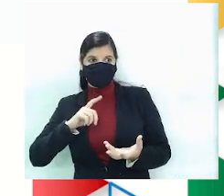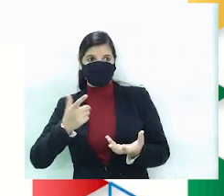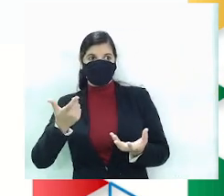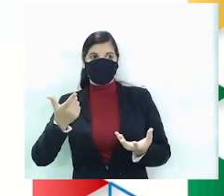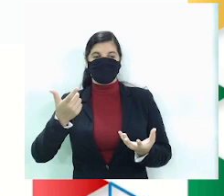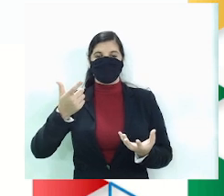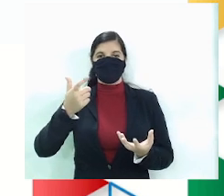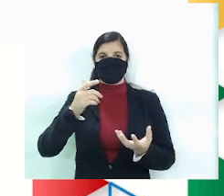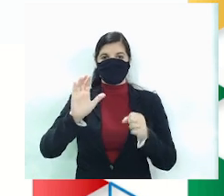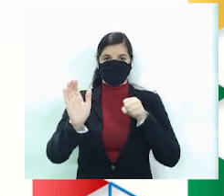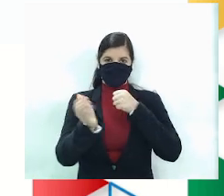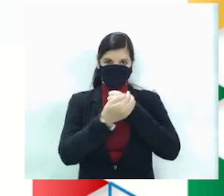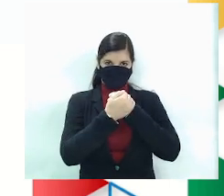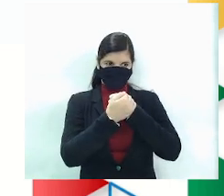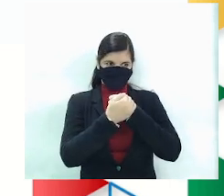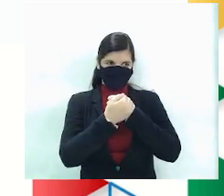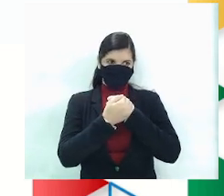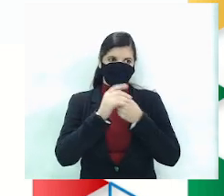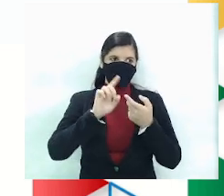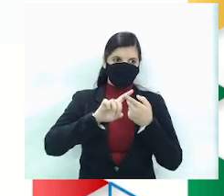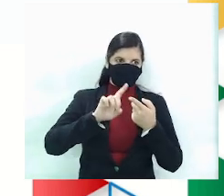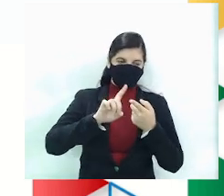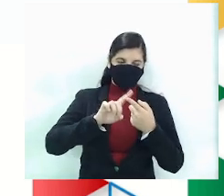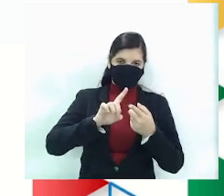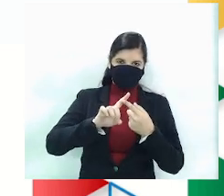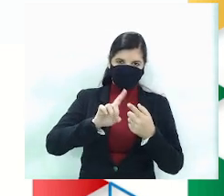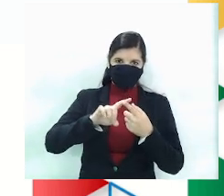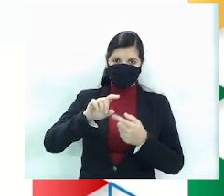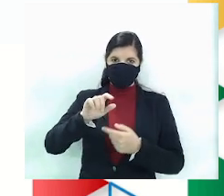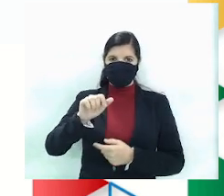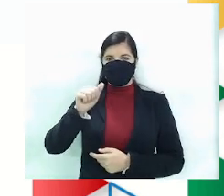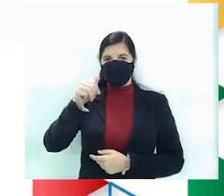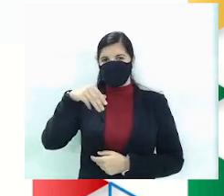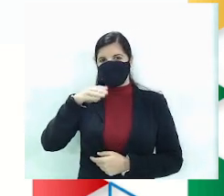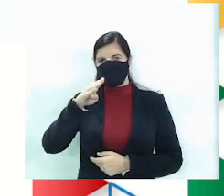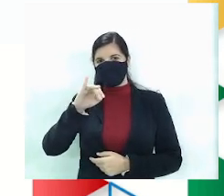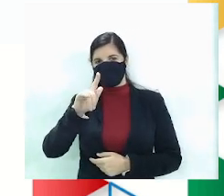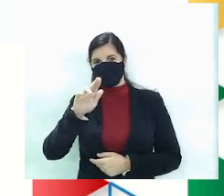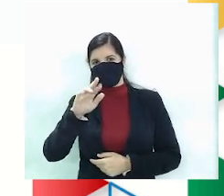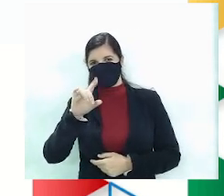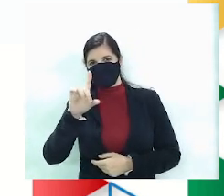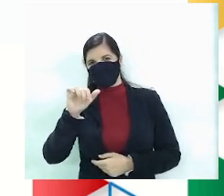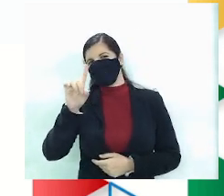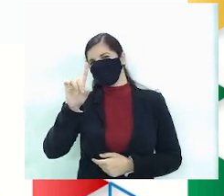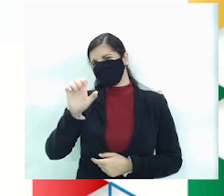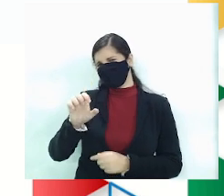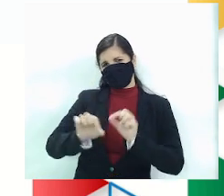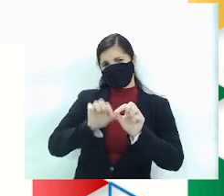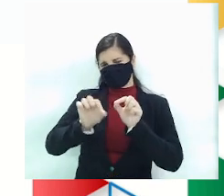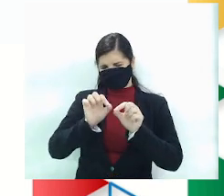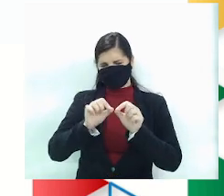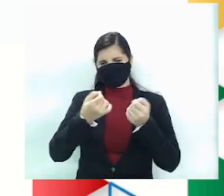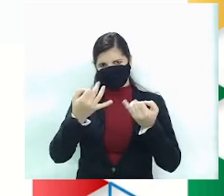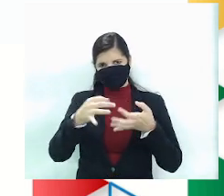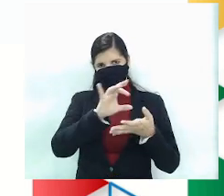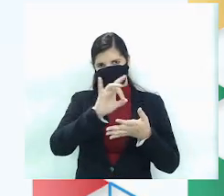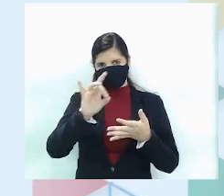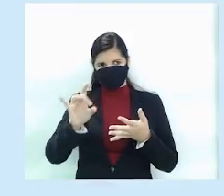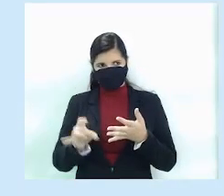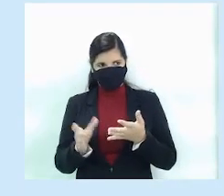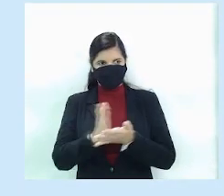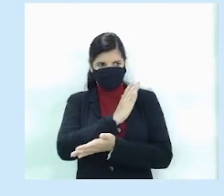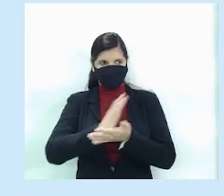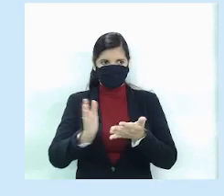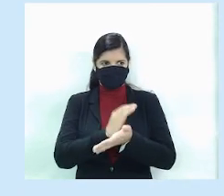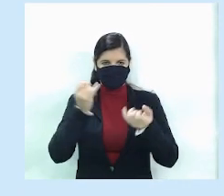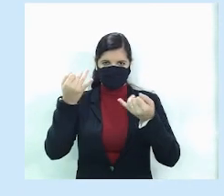o implícito e também a ambiguidade. Beleza? Então, vou explicar rapidamente algumas